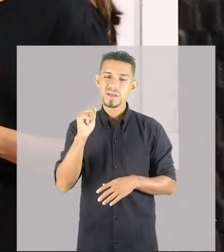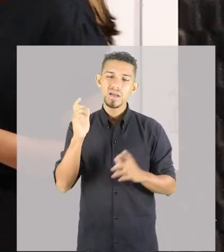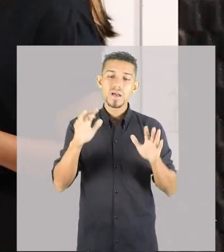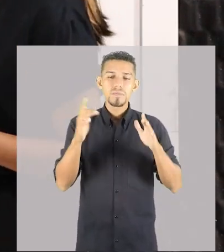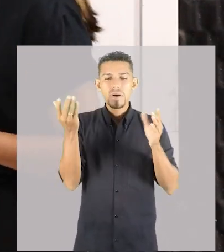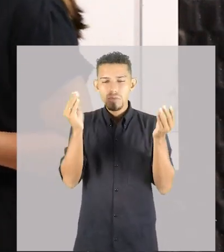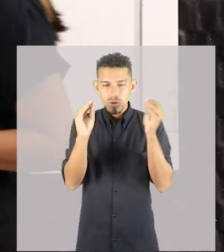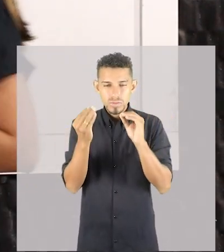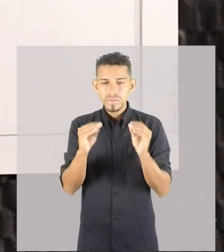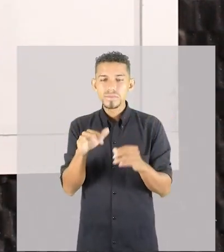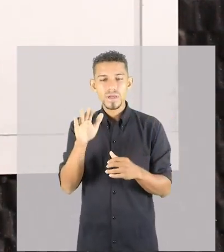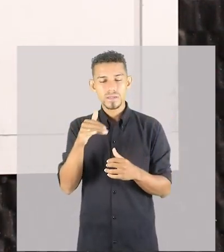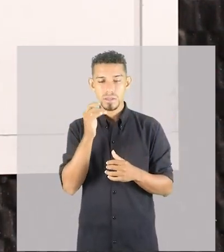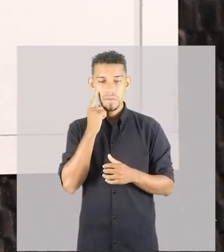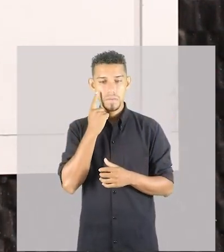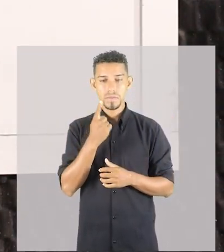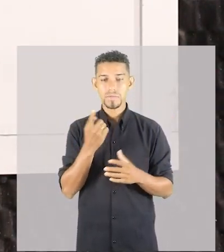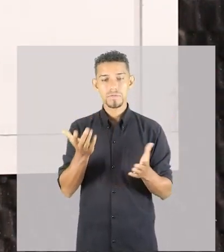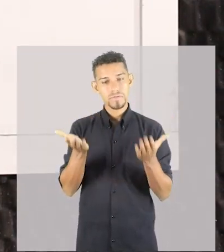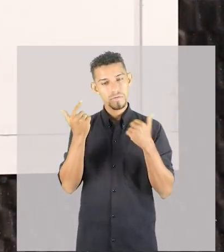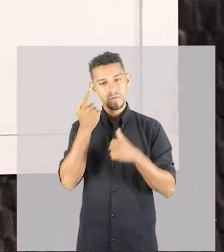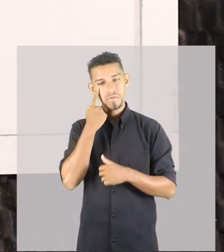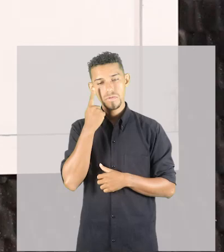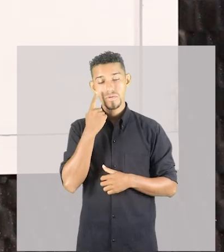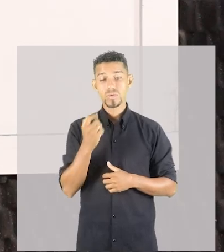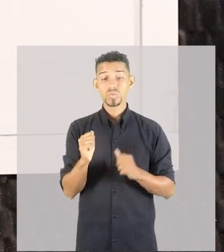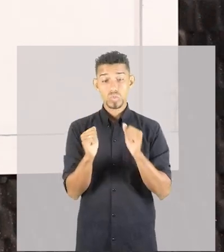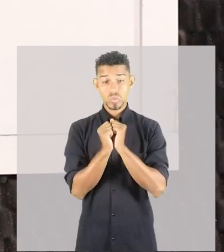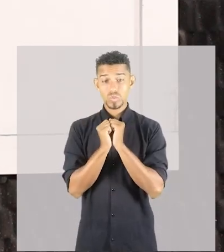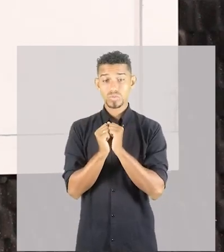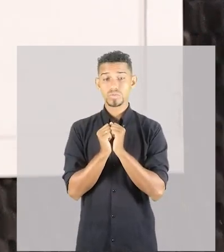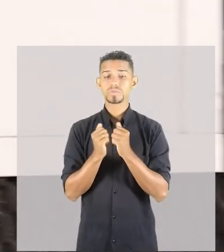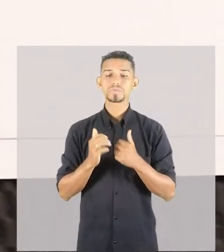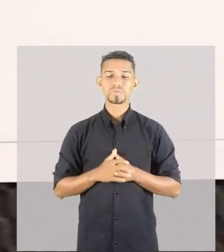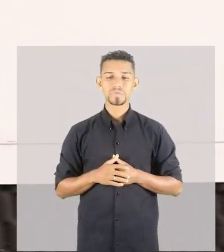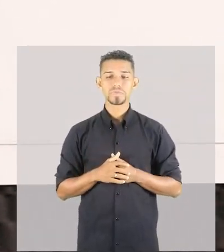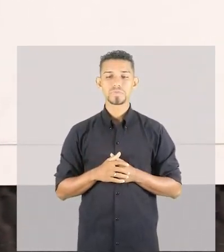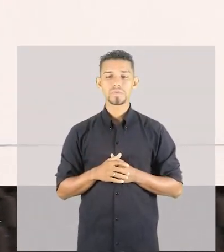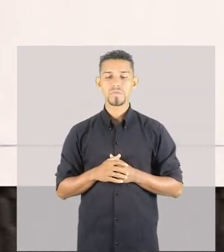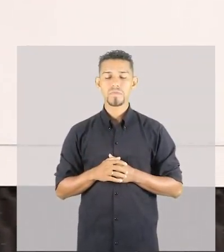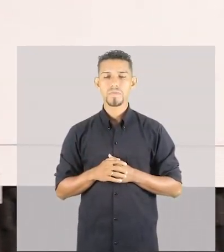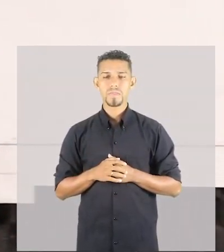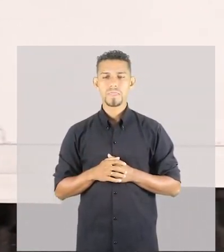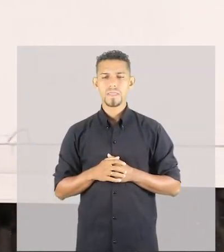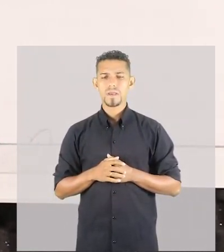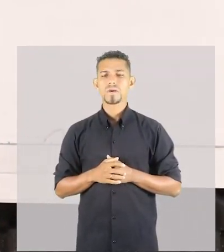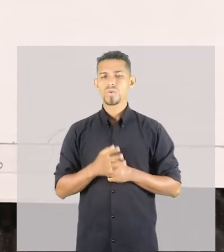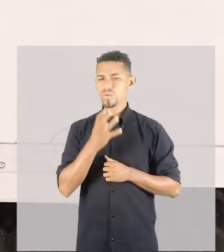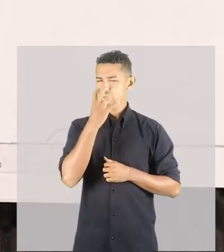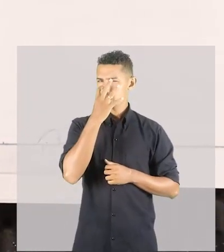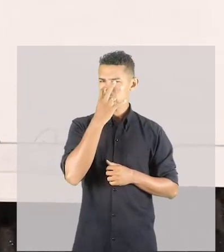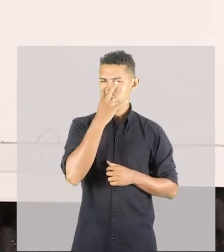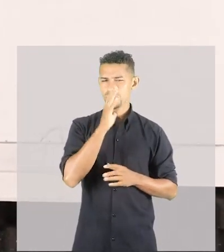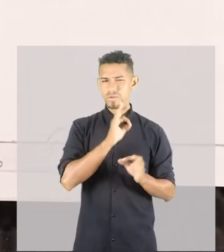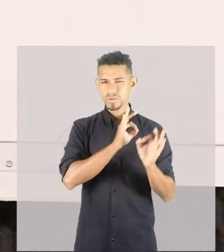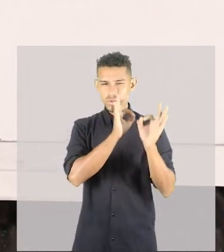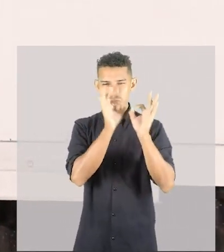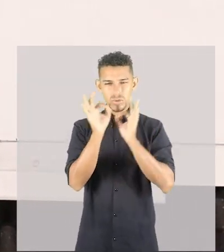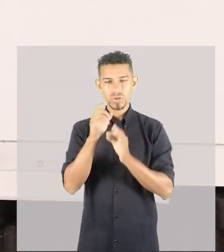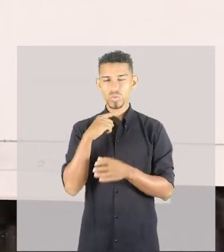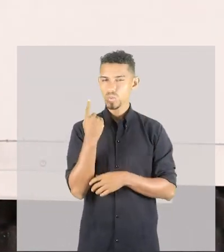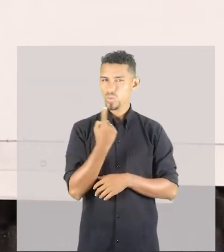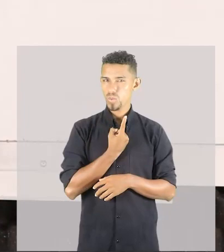são esses indivíduos? Então vem pra cá comigo novamente. Observando, né, ali o